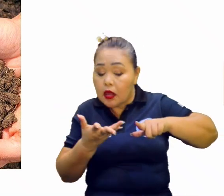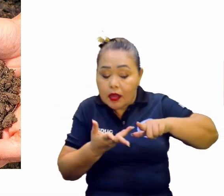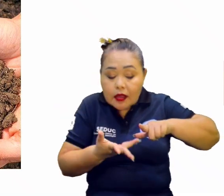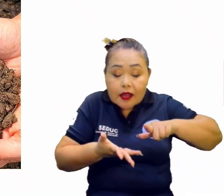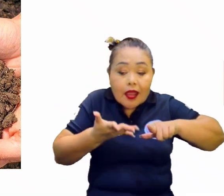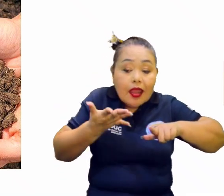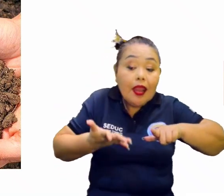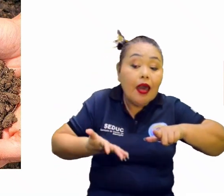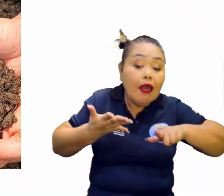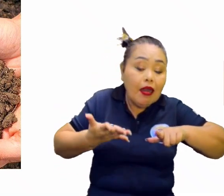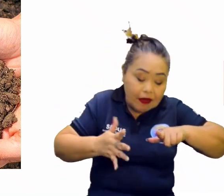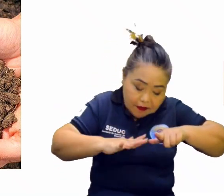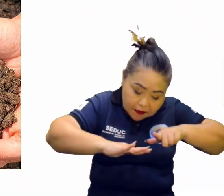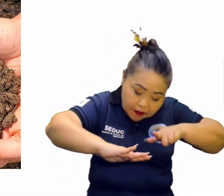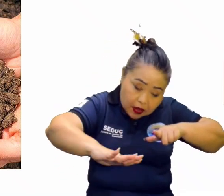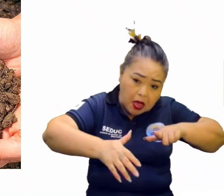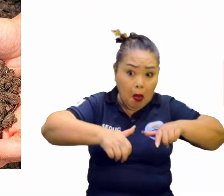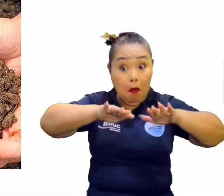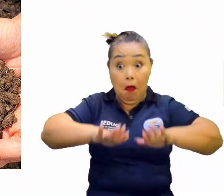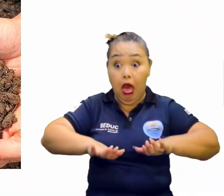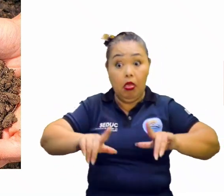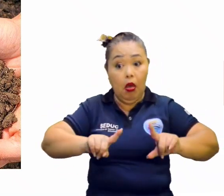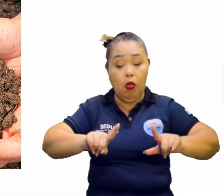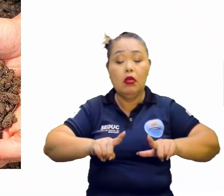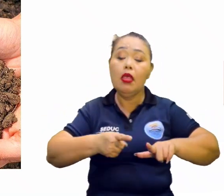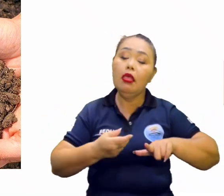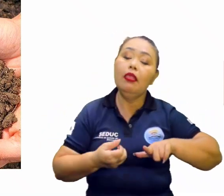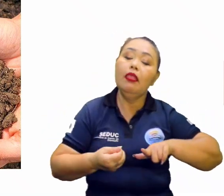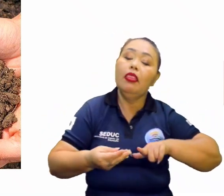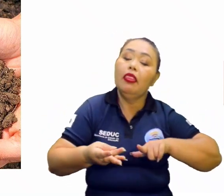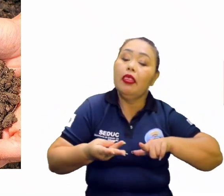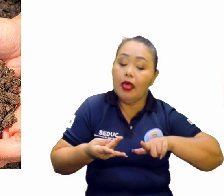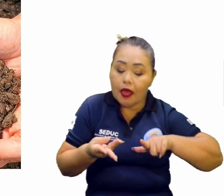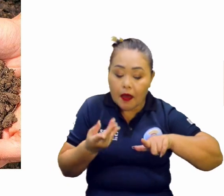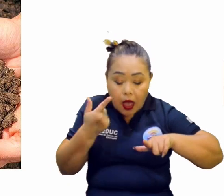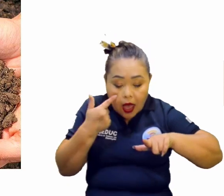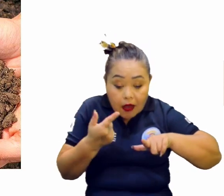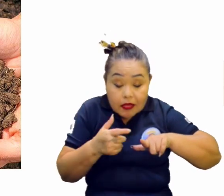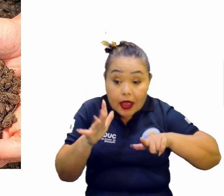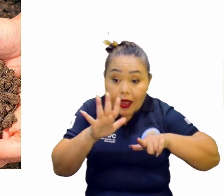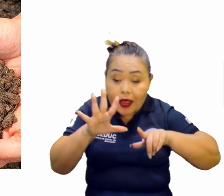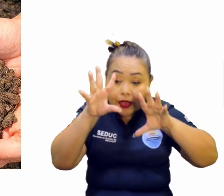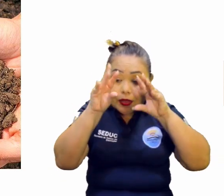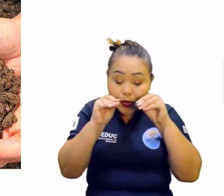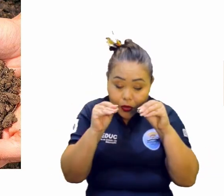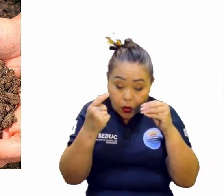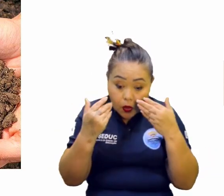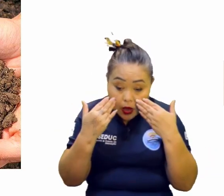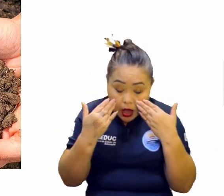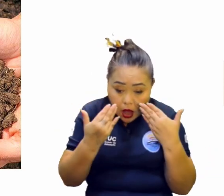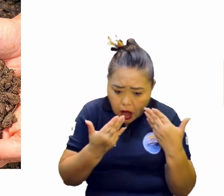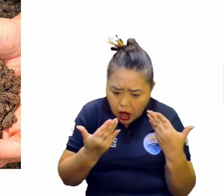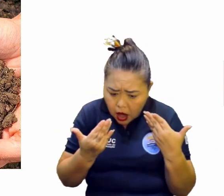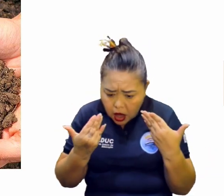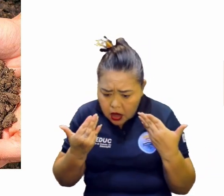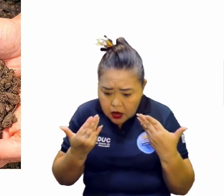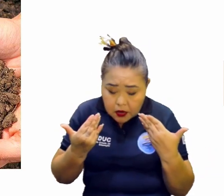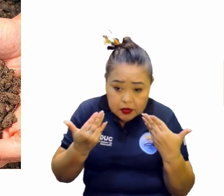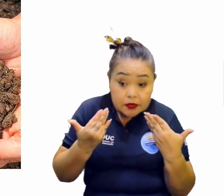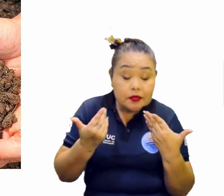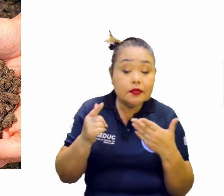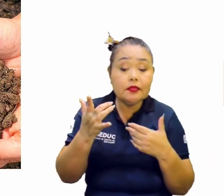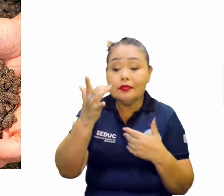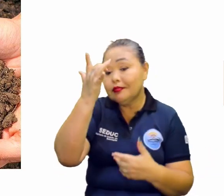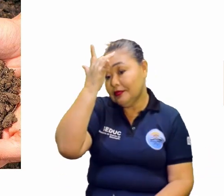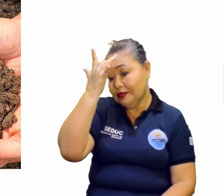ele está preparado, você pega, ele está bem escuro e você revolve isso, tem uma facilidade. Então,